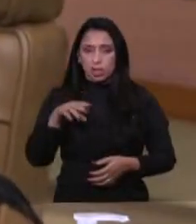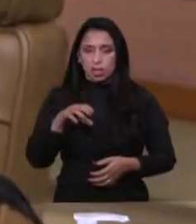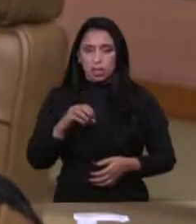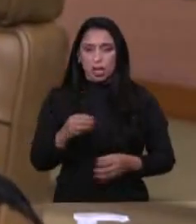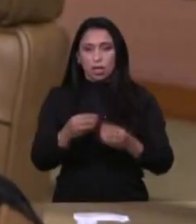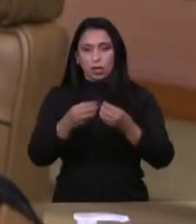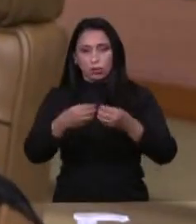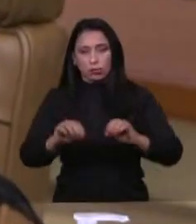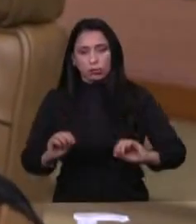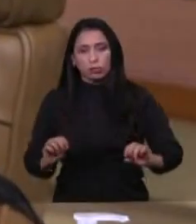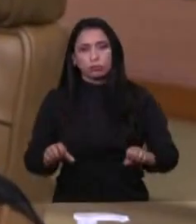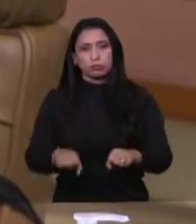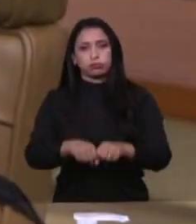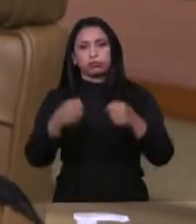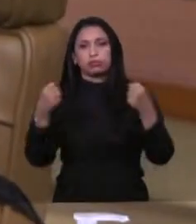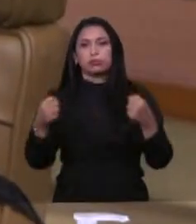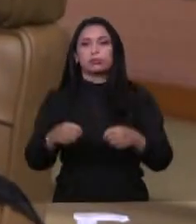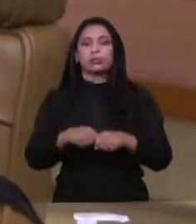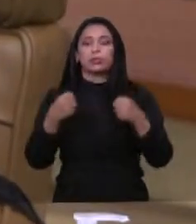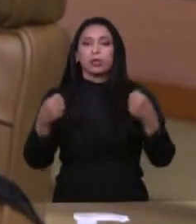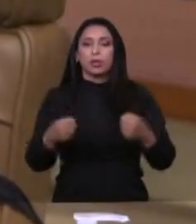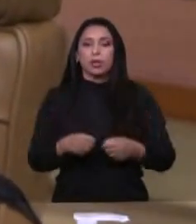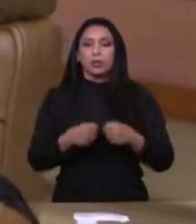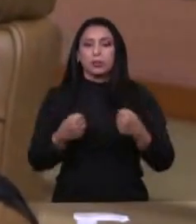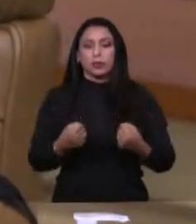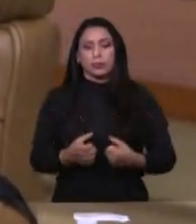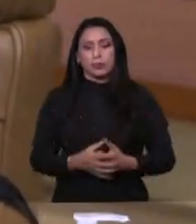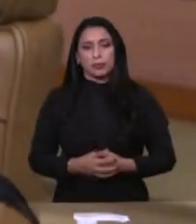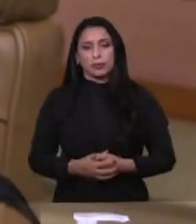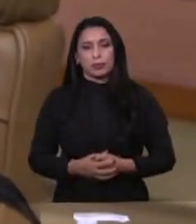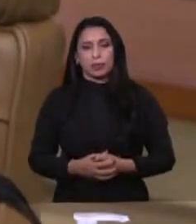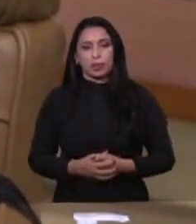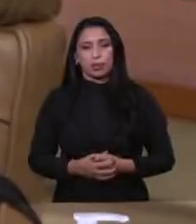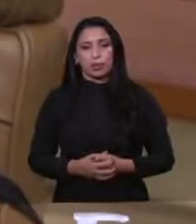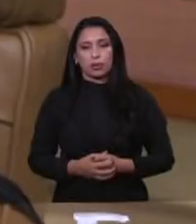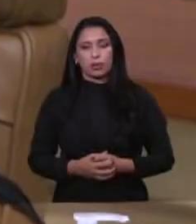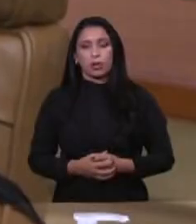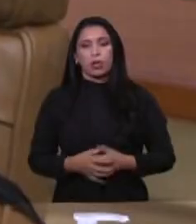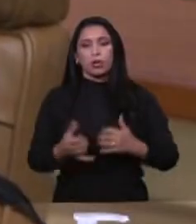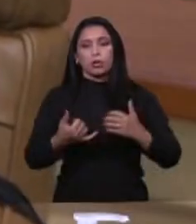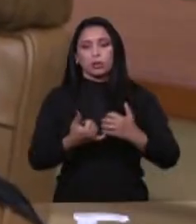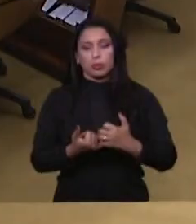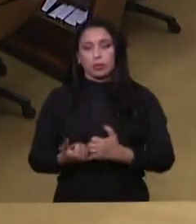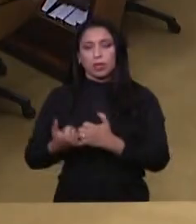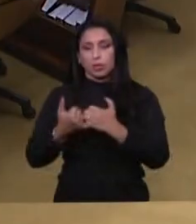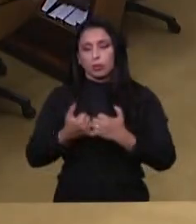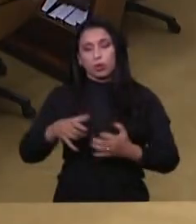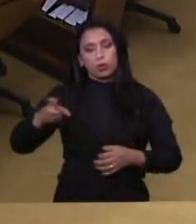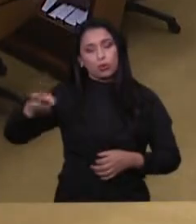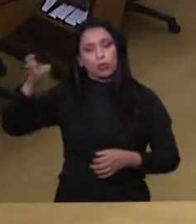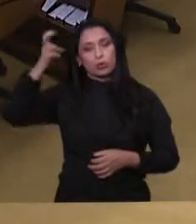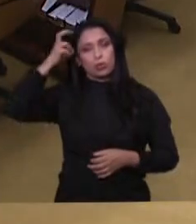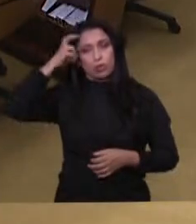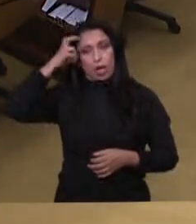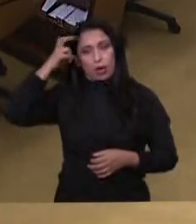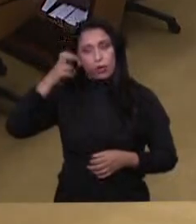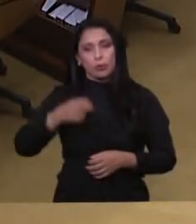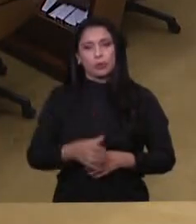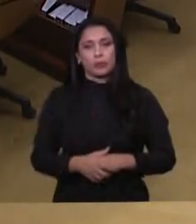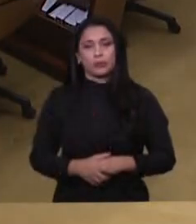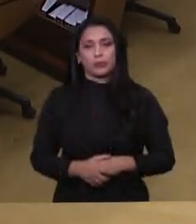e de destruição, ministro, inutilização, deterioração do patrimônio cultural. Pausa, fala e bebe água.